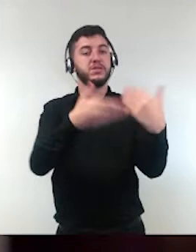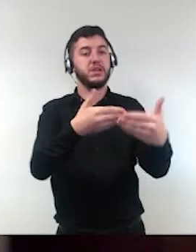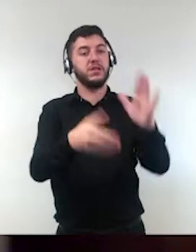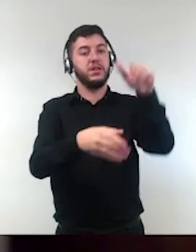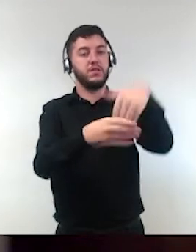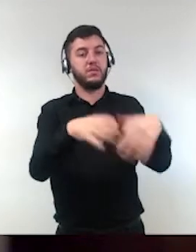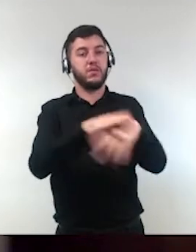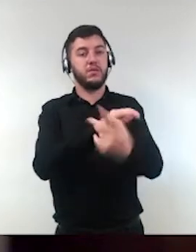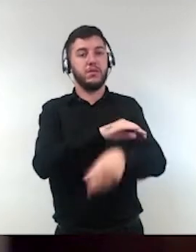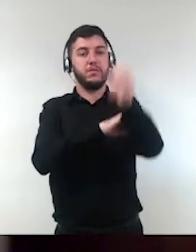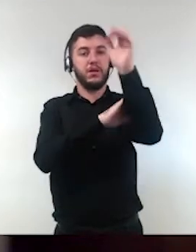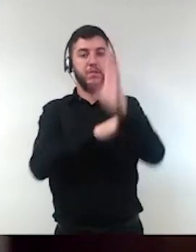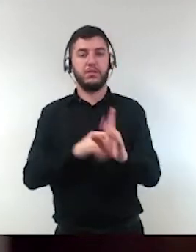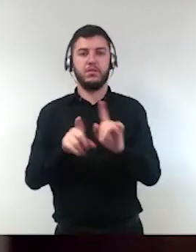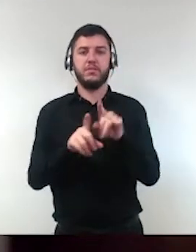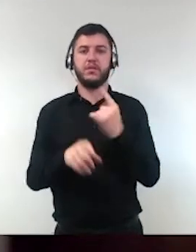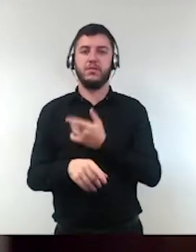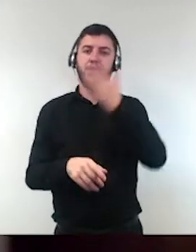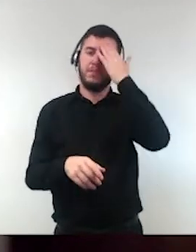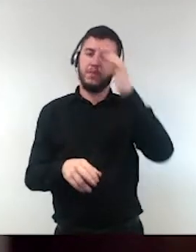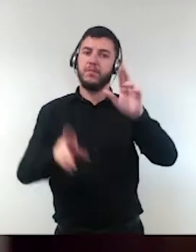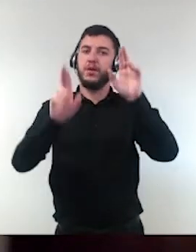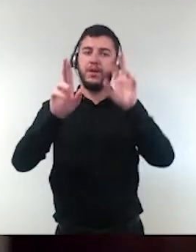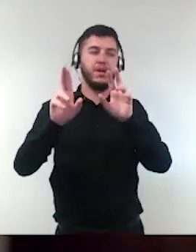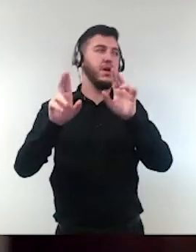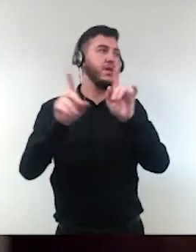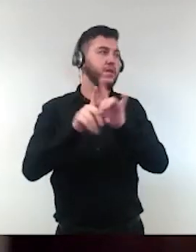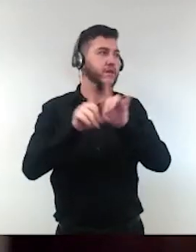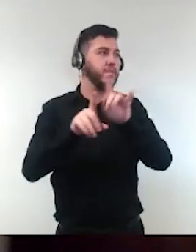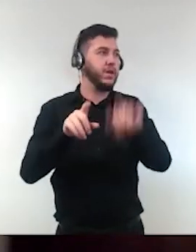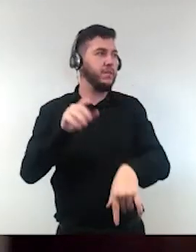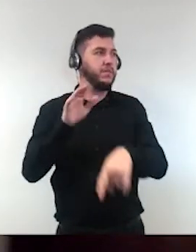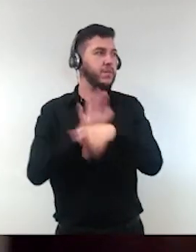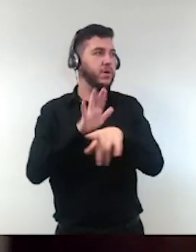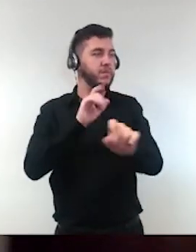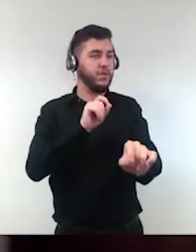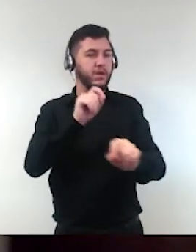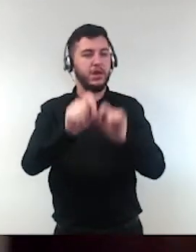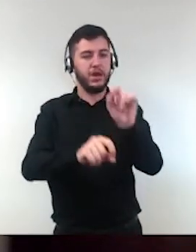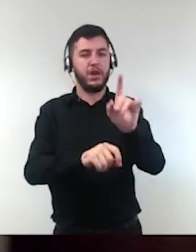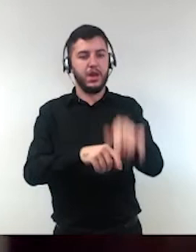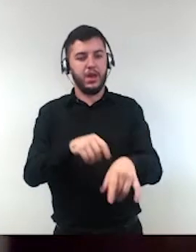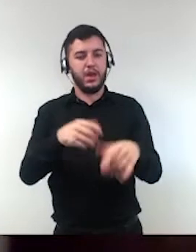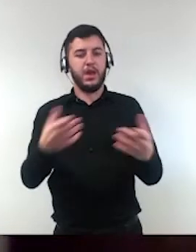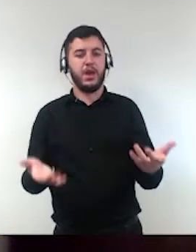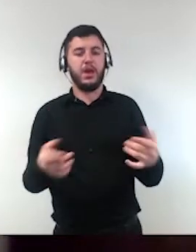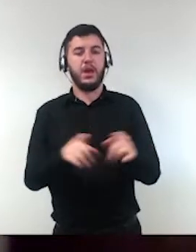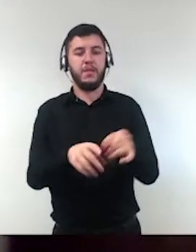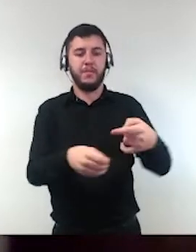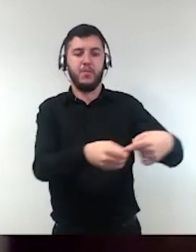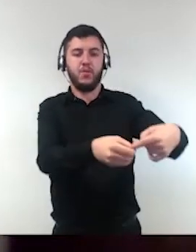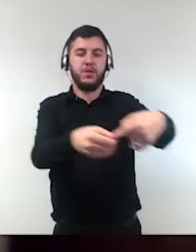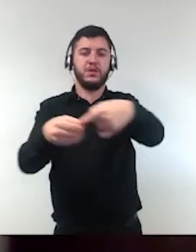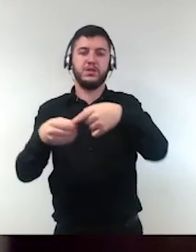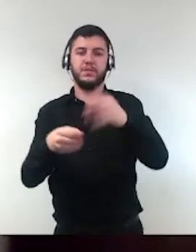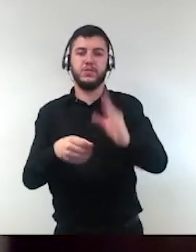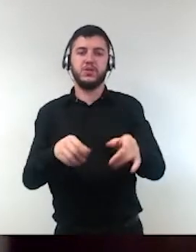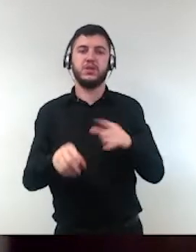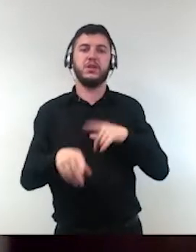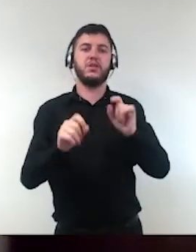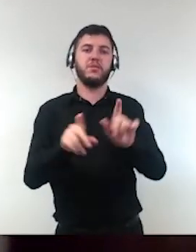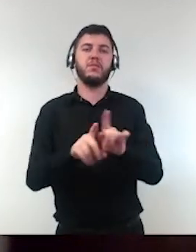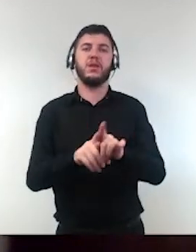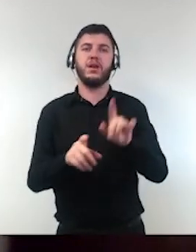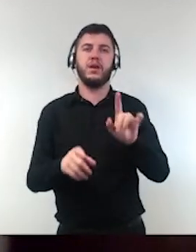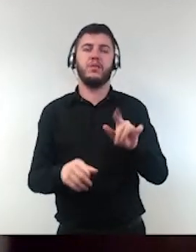esperado, e um processo eleitoral de municípios agora, né? Então há uma movimentação muito grande e o parlamento foi rápido